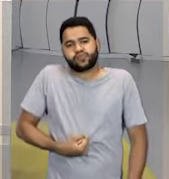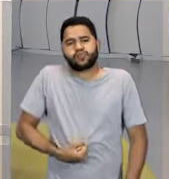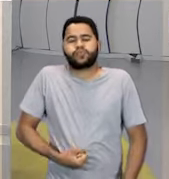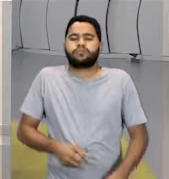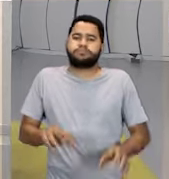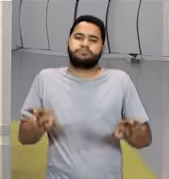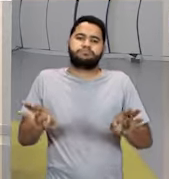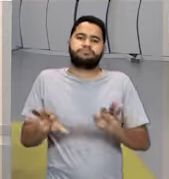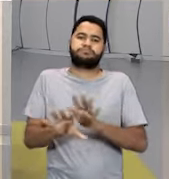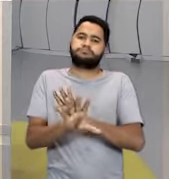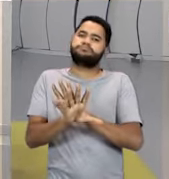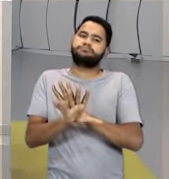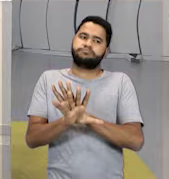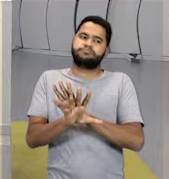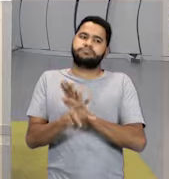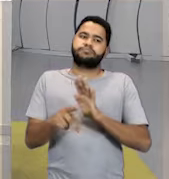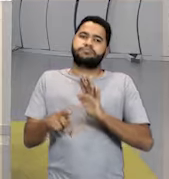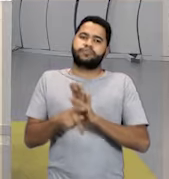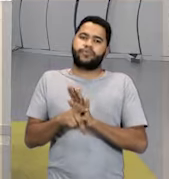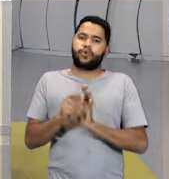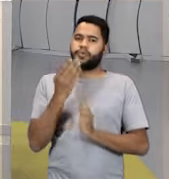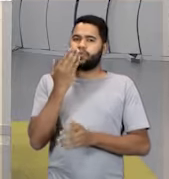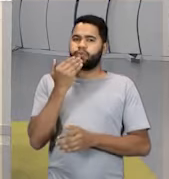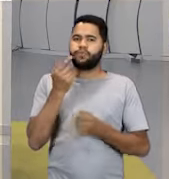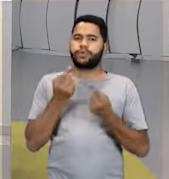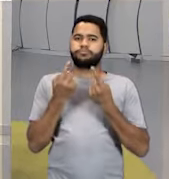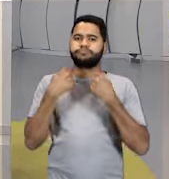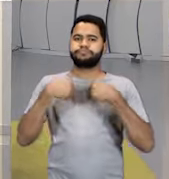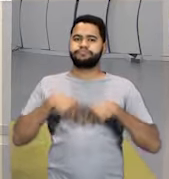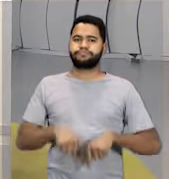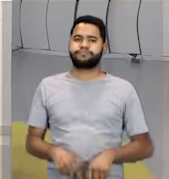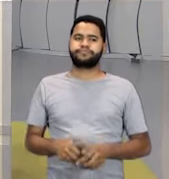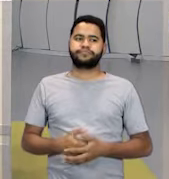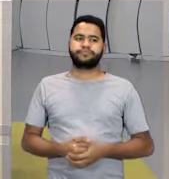terminou o processo da digestão.